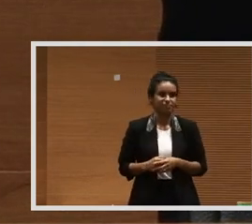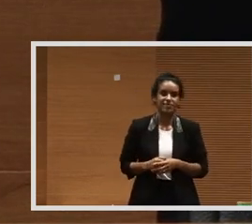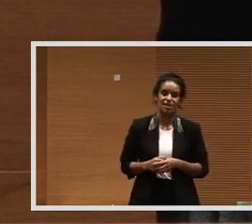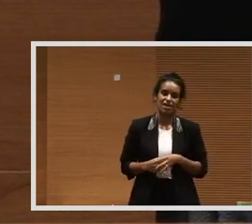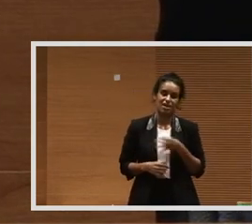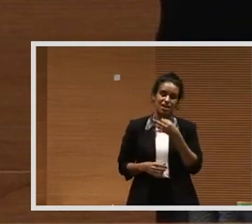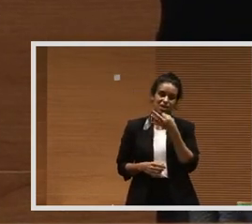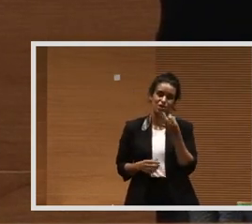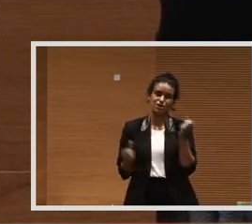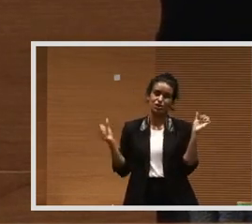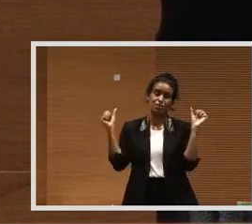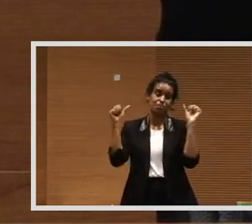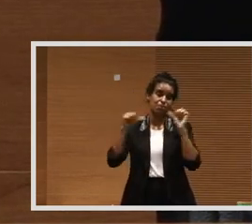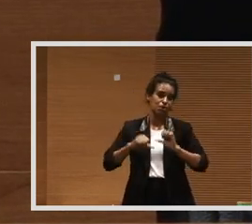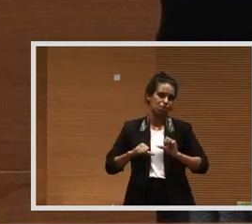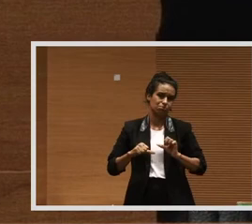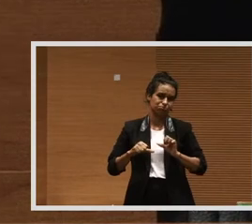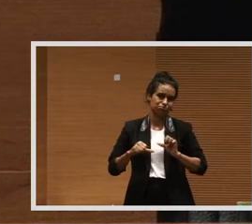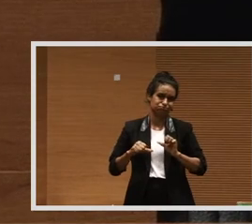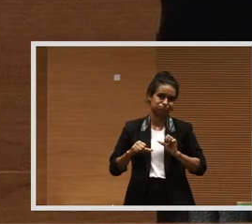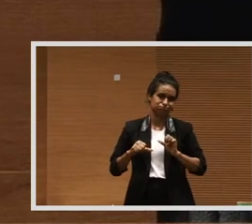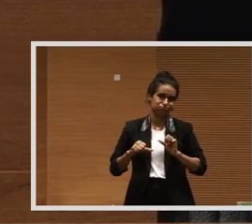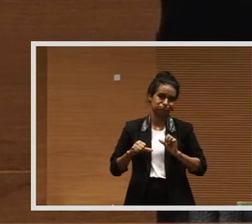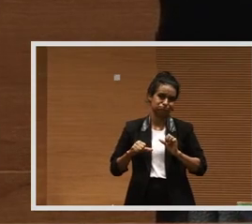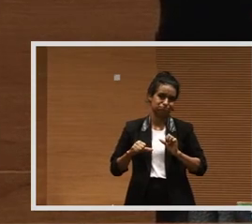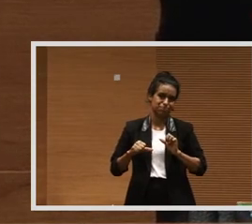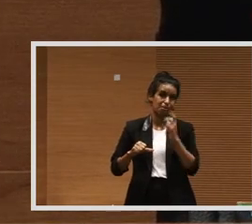Acho que piorado.